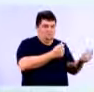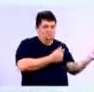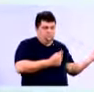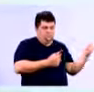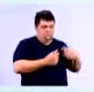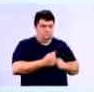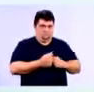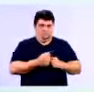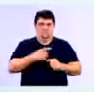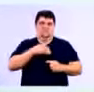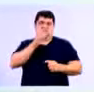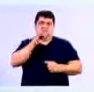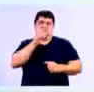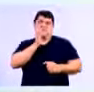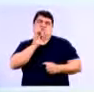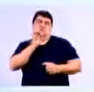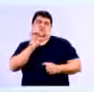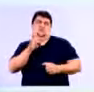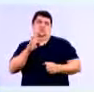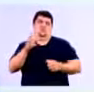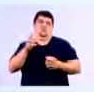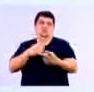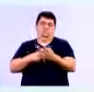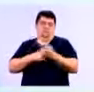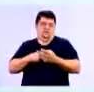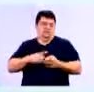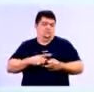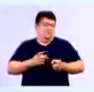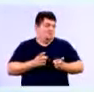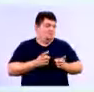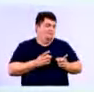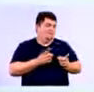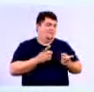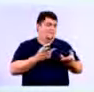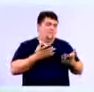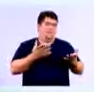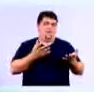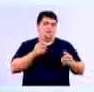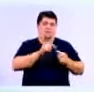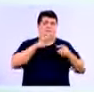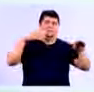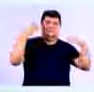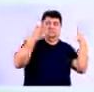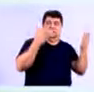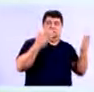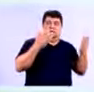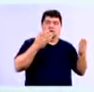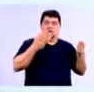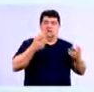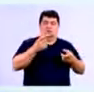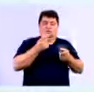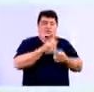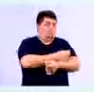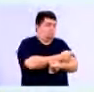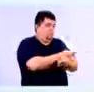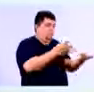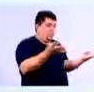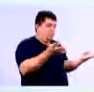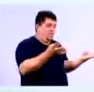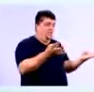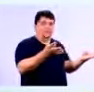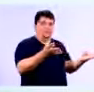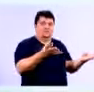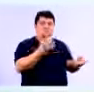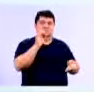gerou resultado financeiro, então é como se fosse assim, uma quantidade de dinheiro que você pega, emprestado, devolve para o banco e ali você fica numa situação de